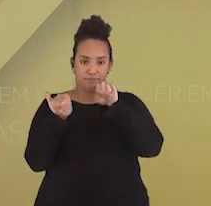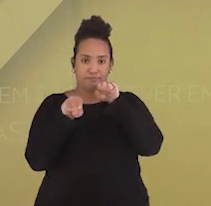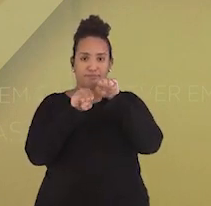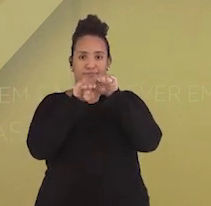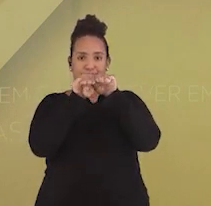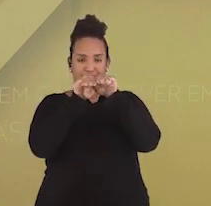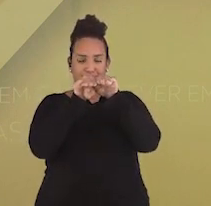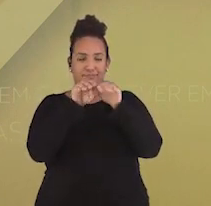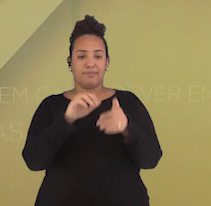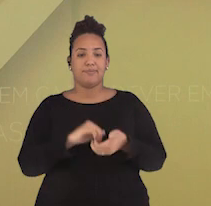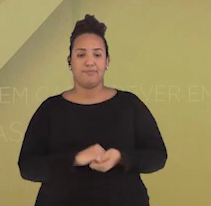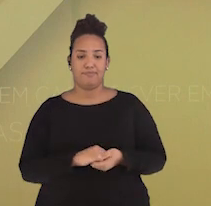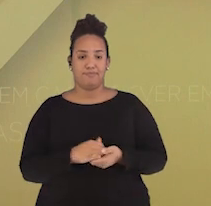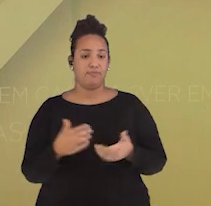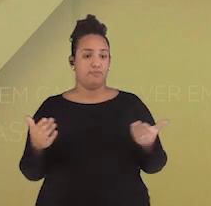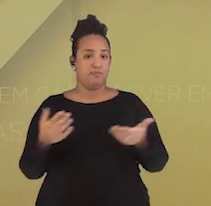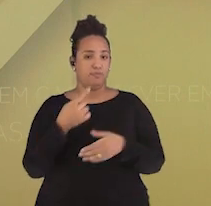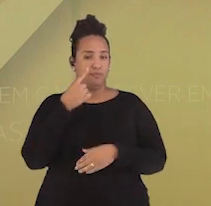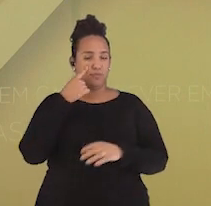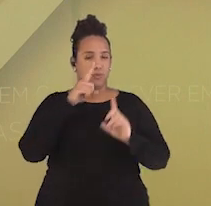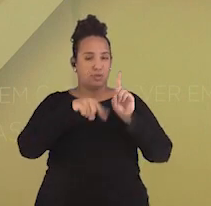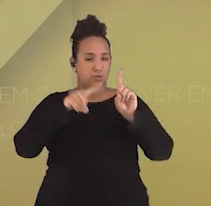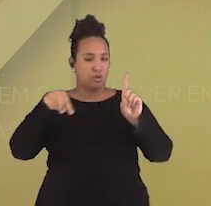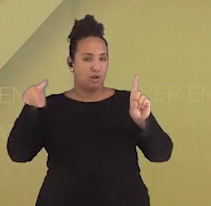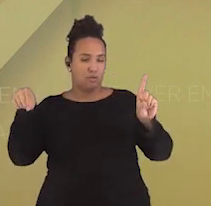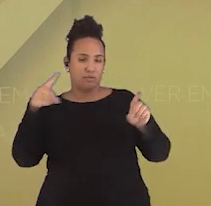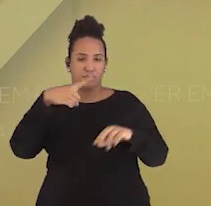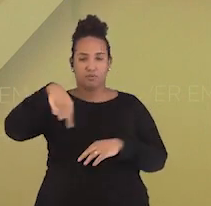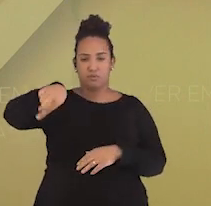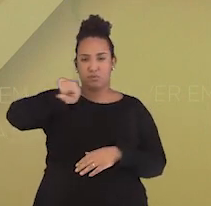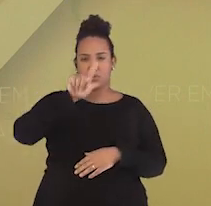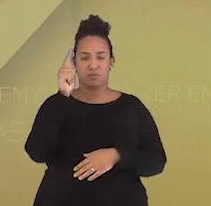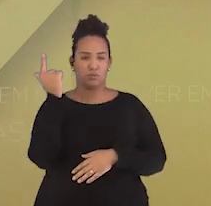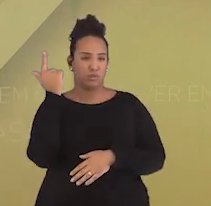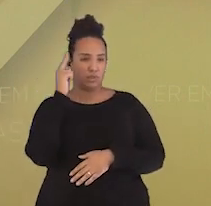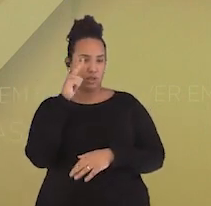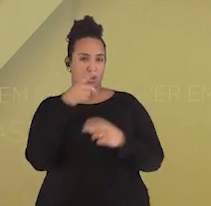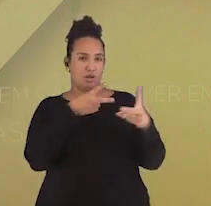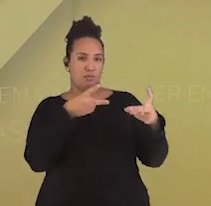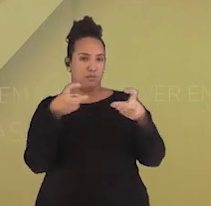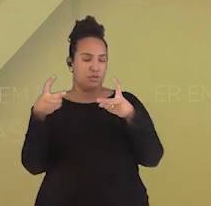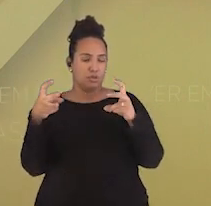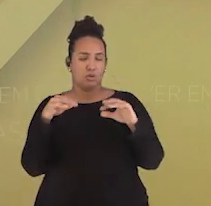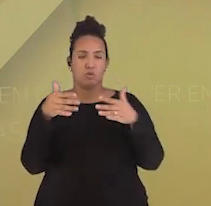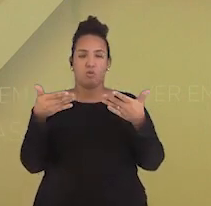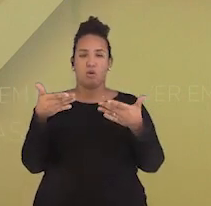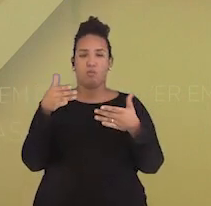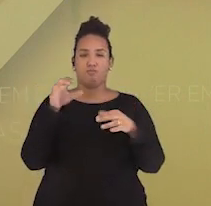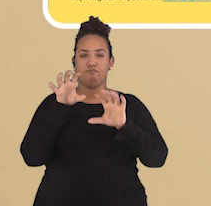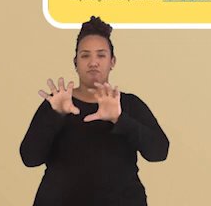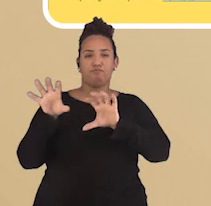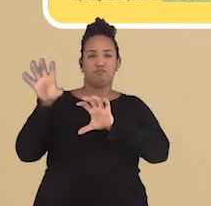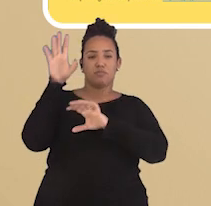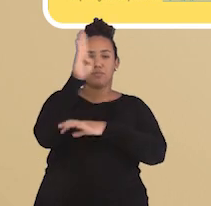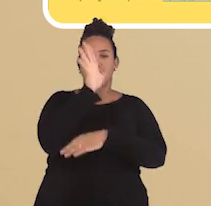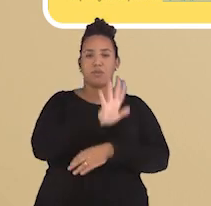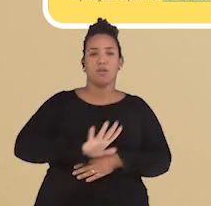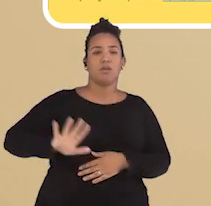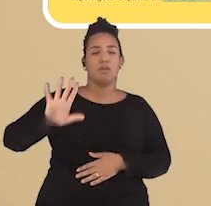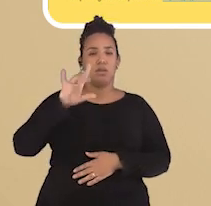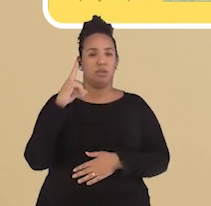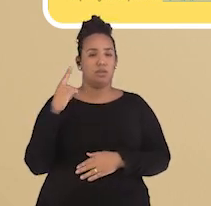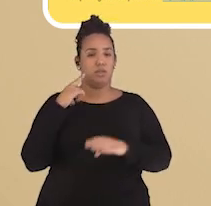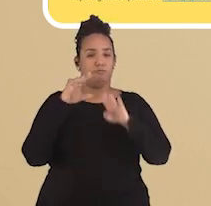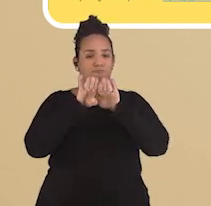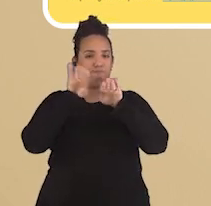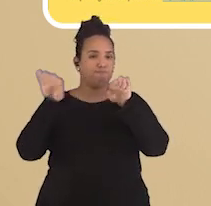gráfico, você consegue dizer qual região brasileira tem o maior índice de desigualdade?